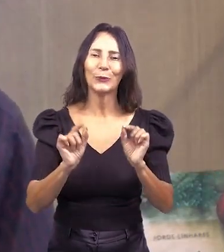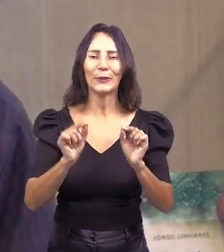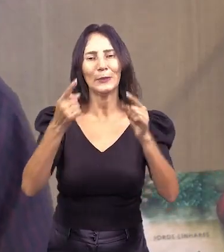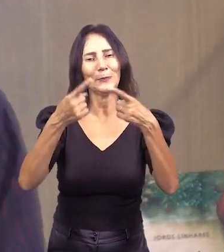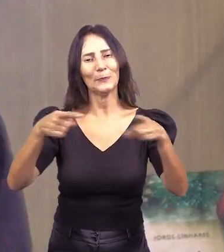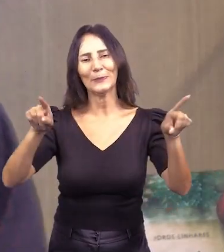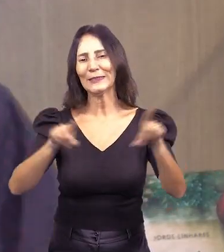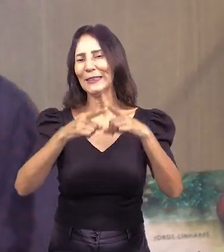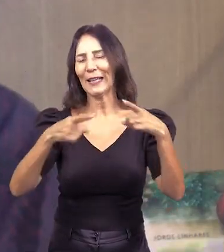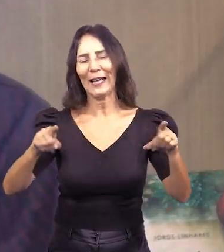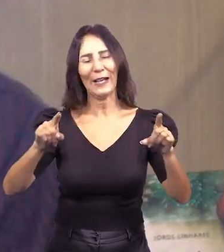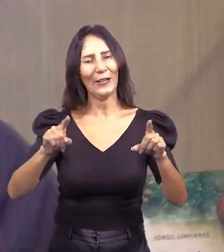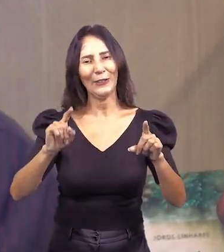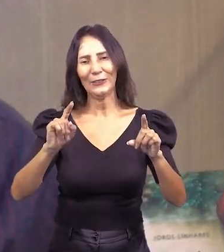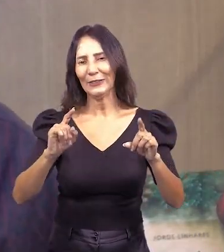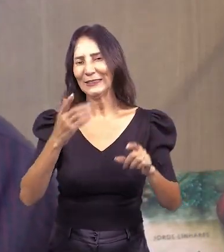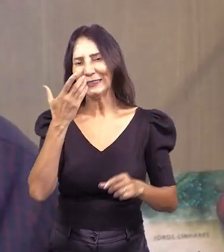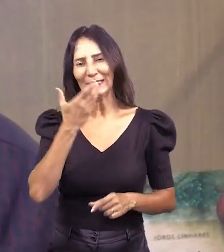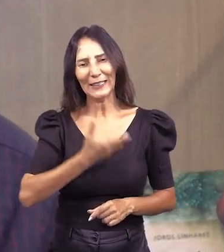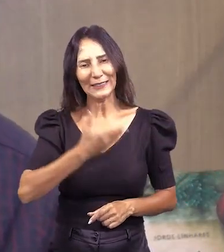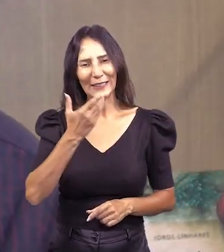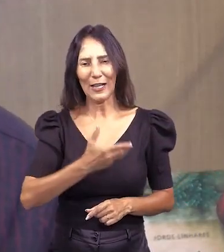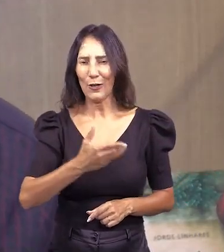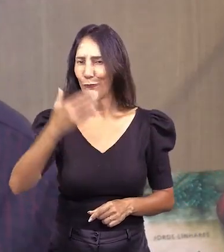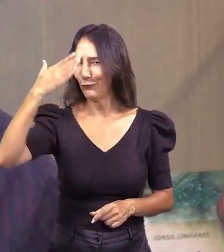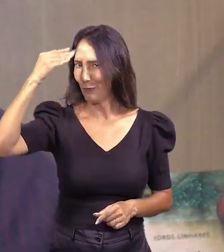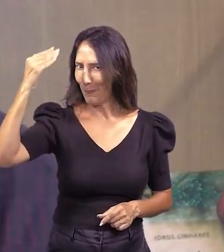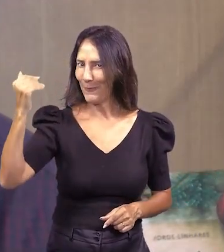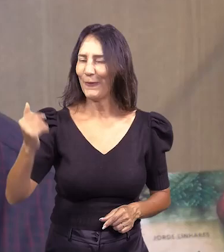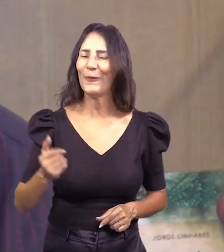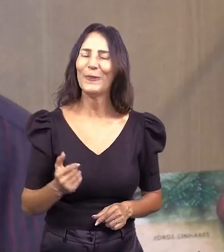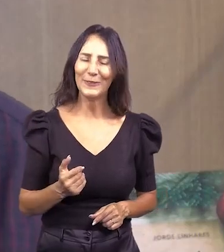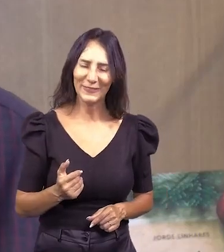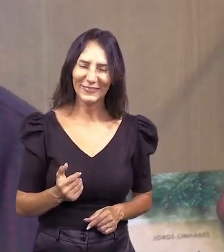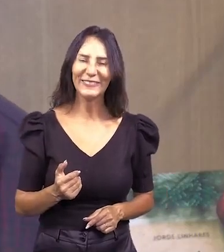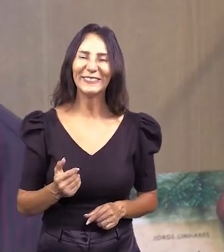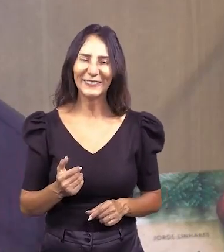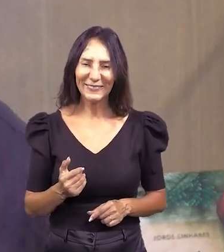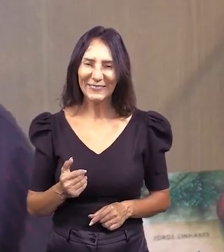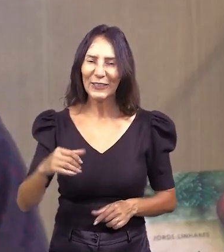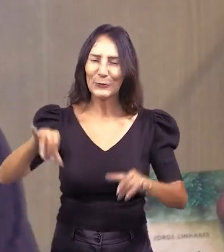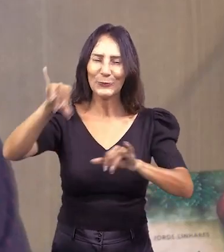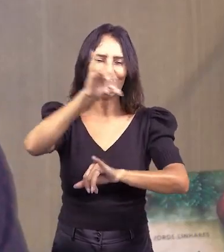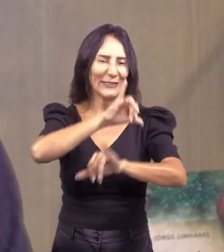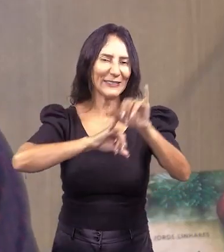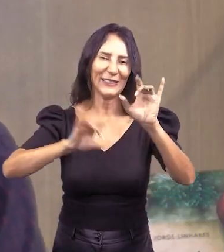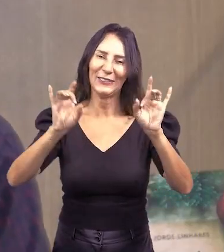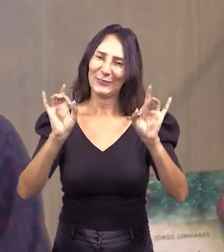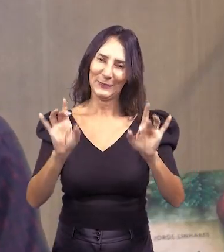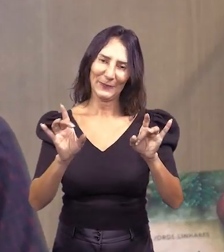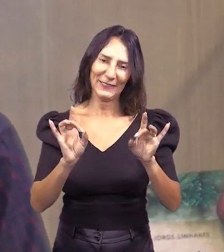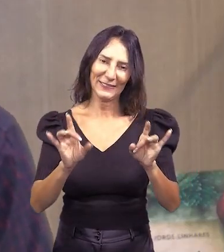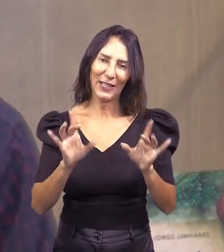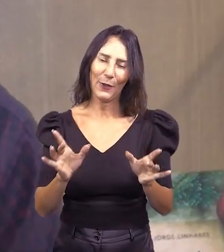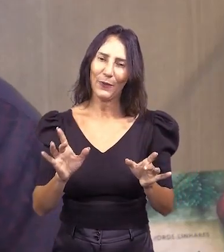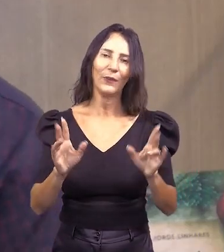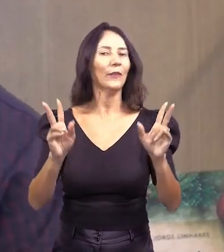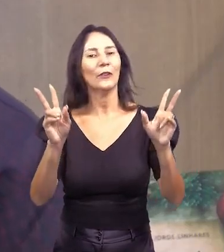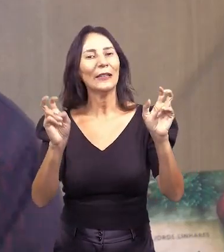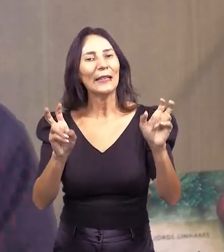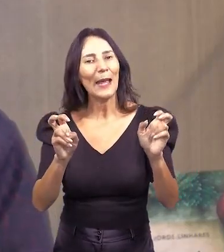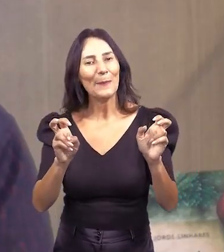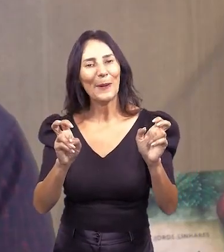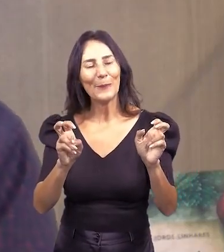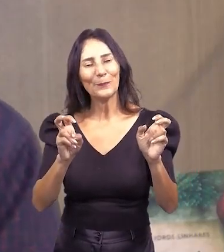musical, não é cantata, é um musical de Hollywood, celestial, com unção especial.